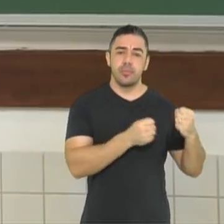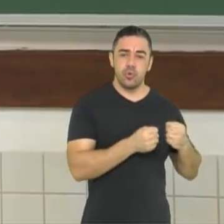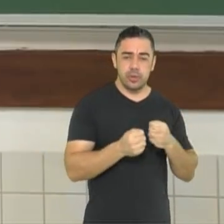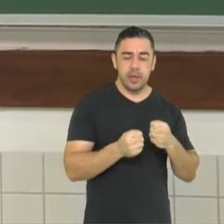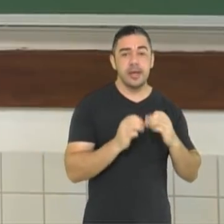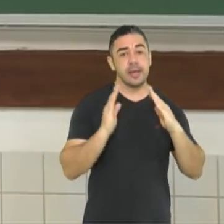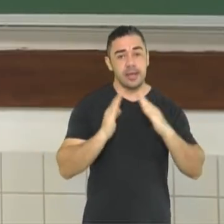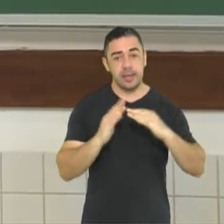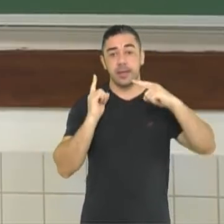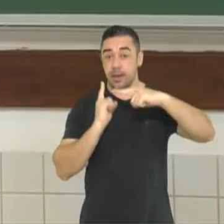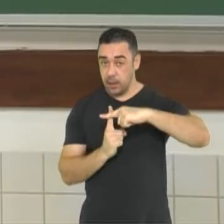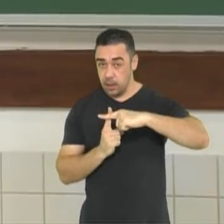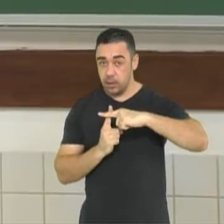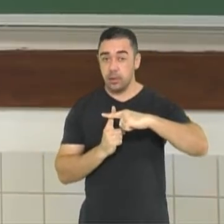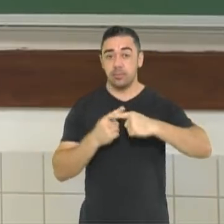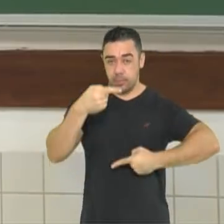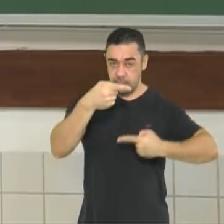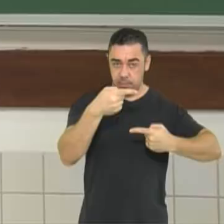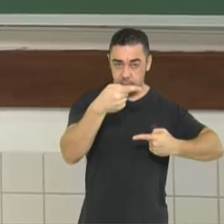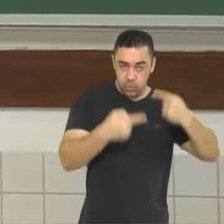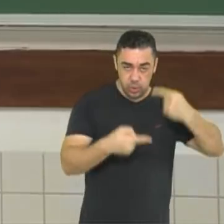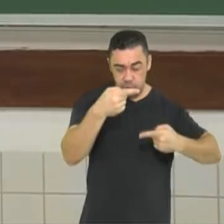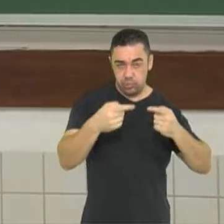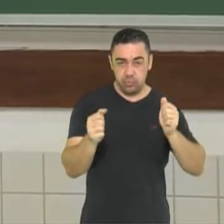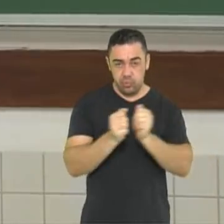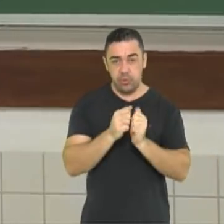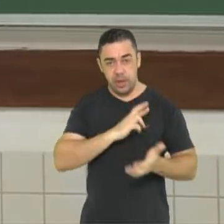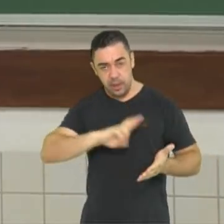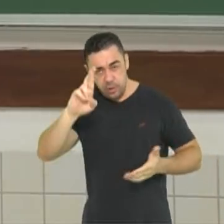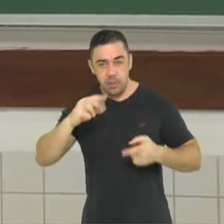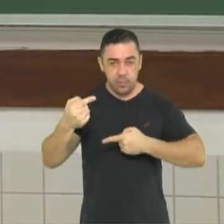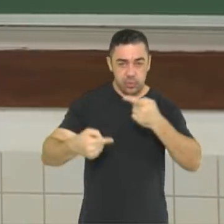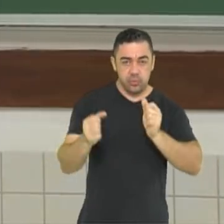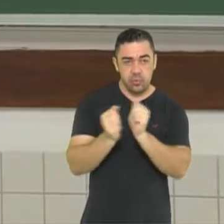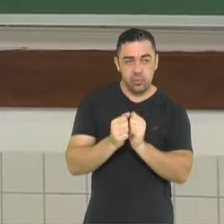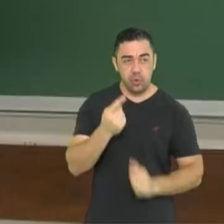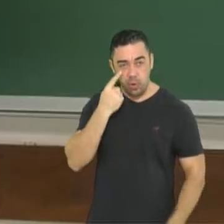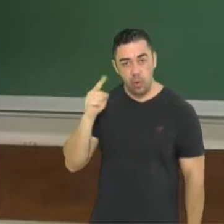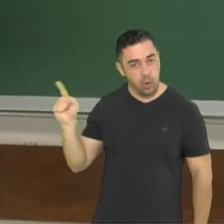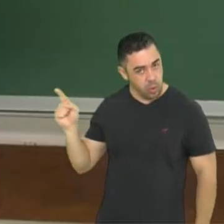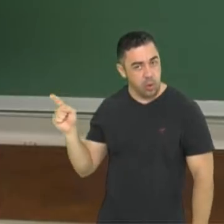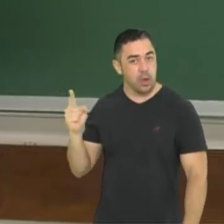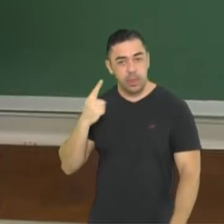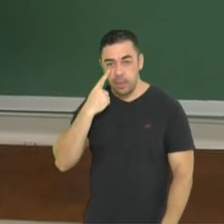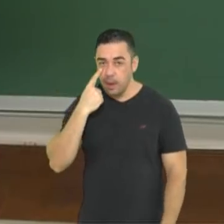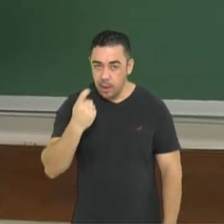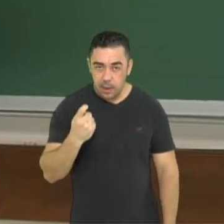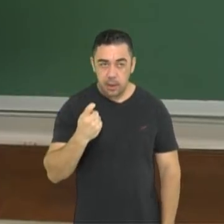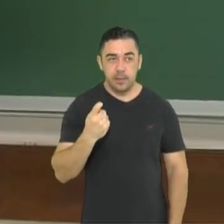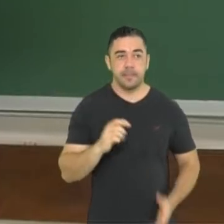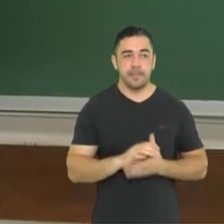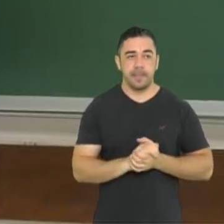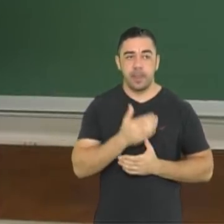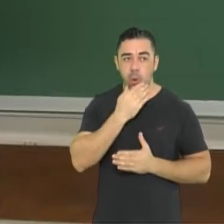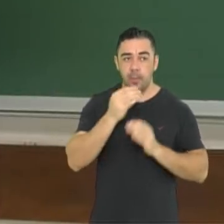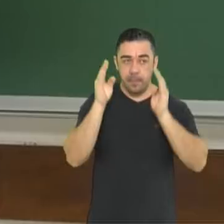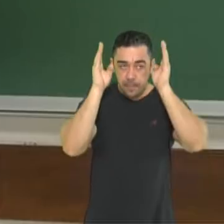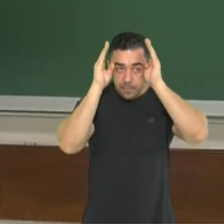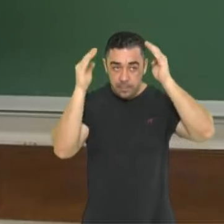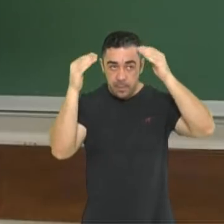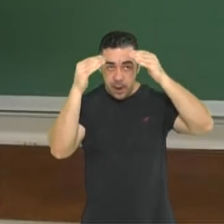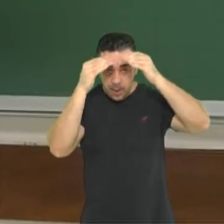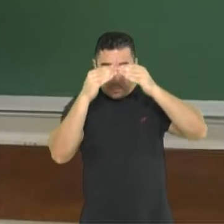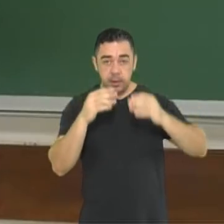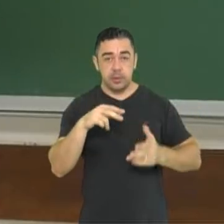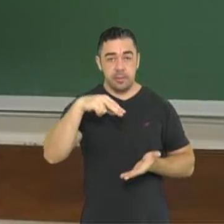e o poder político. Nesse caso, olha a simbologia que interessante. O Papa, de